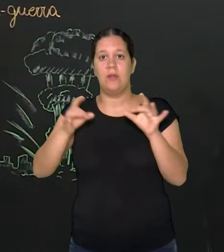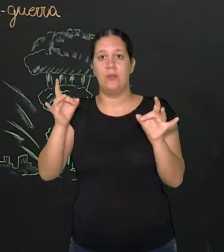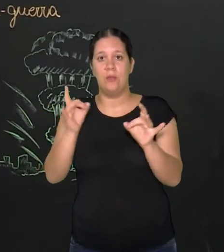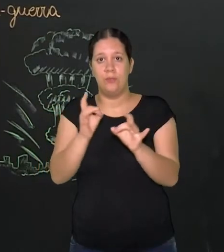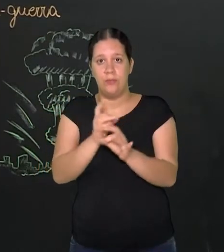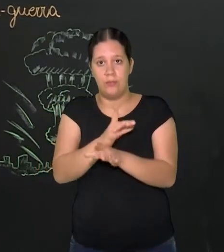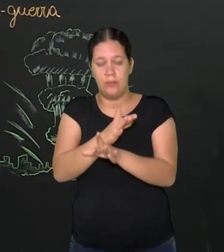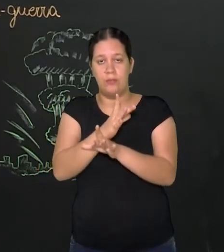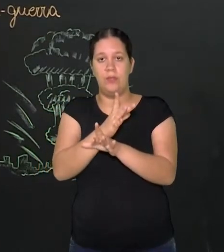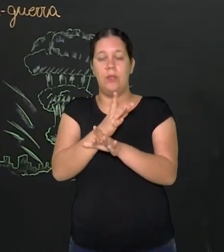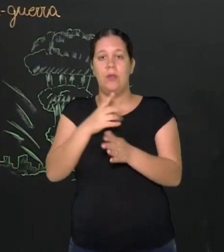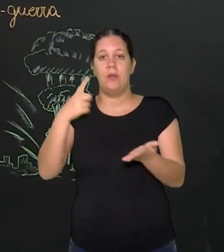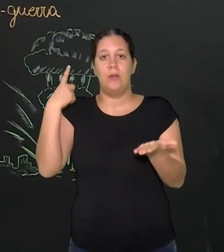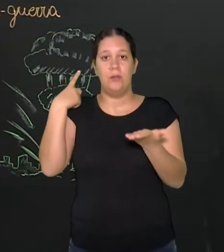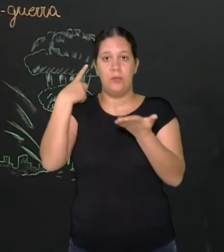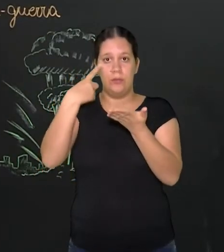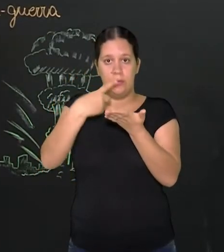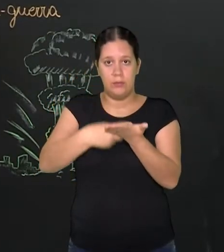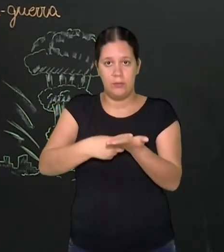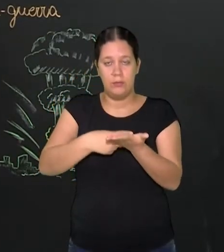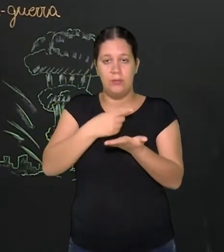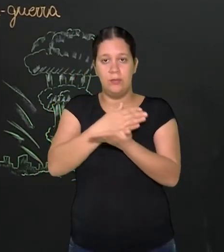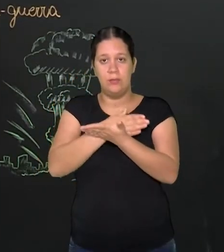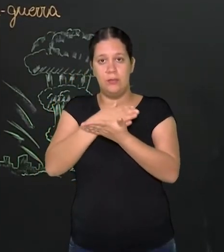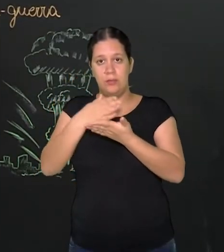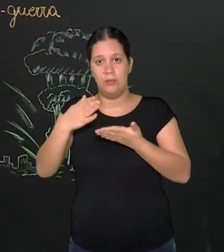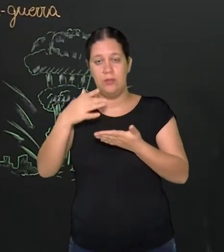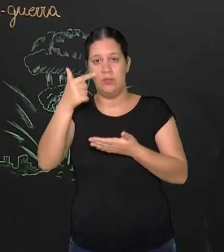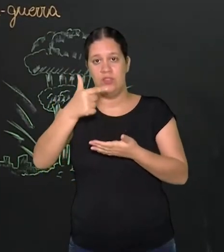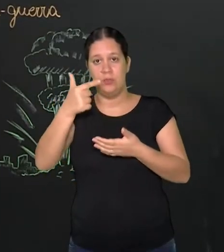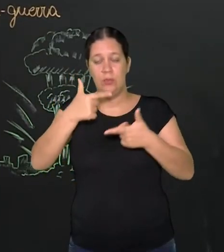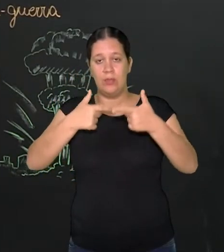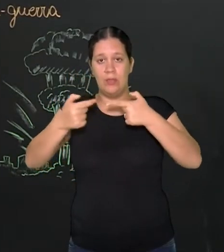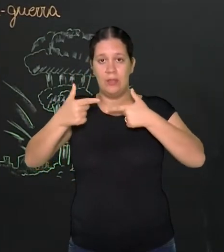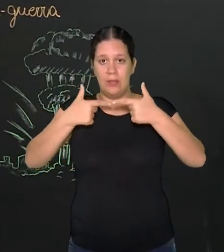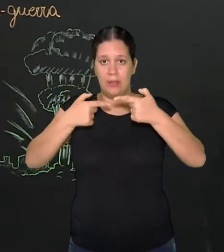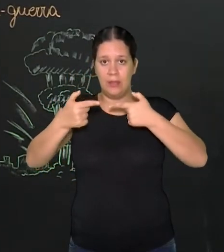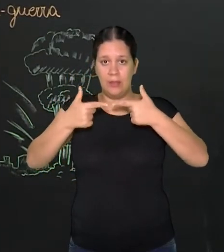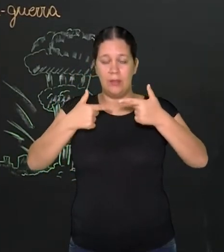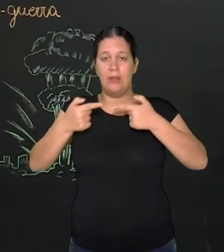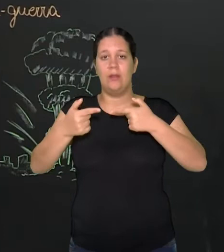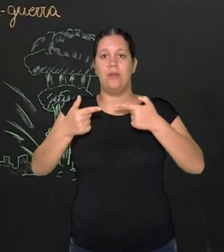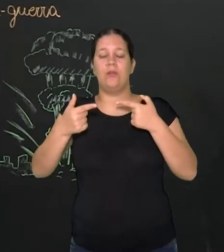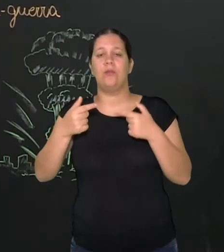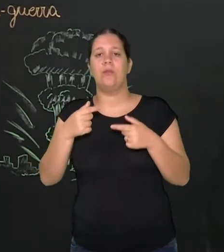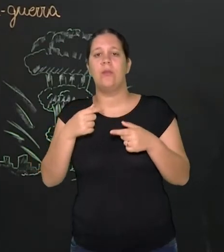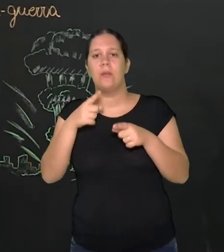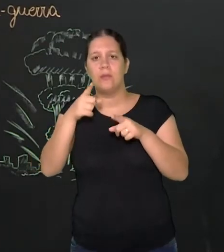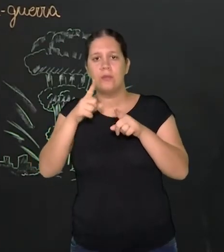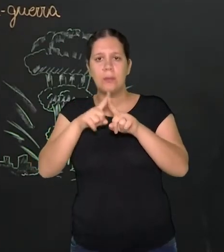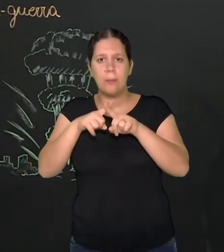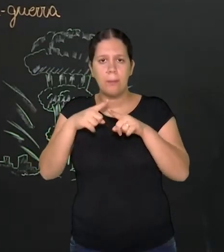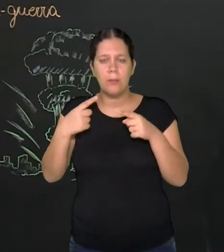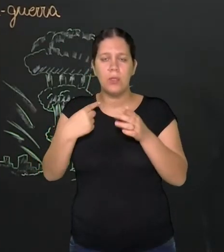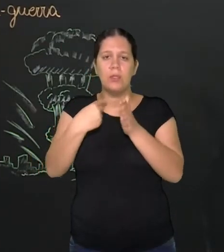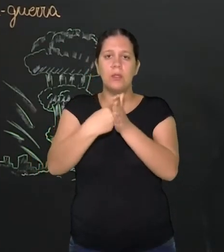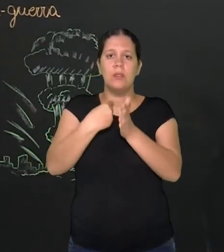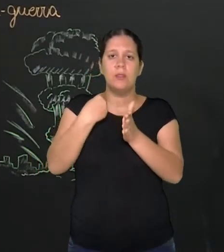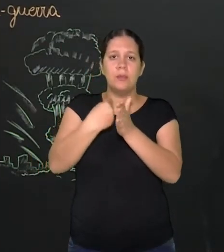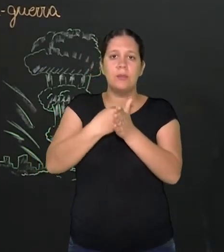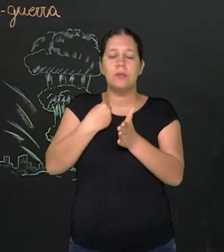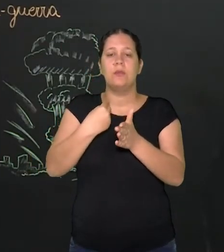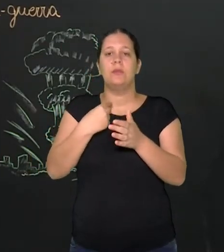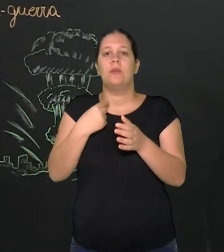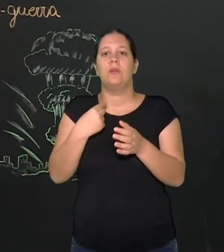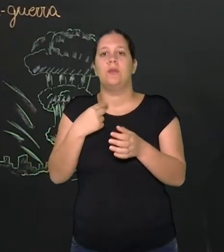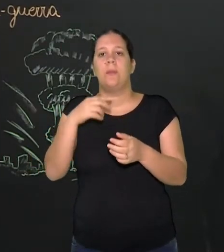Polônia, ele acabou sendo o marco do início da Segunda Guerra Mundial. Aí o aluno meu sempre pergunta assim, professor, mas por que a Polônia?